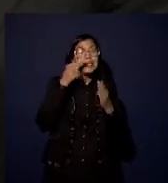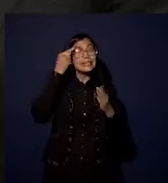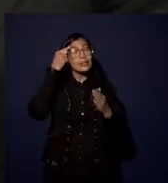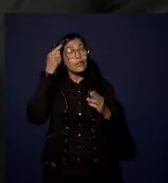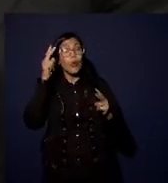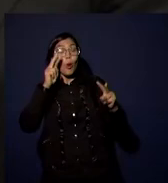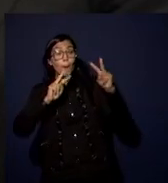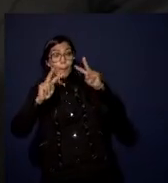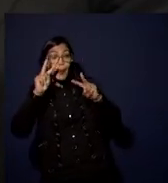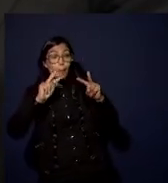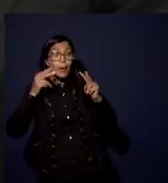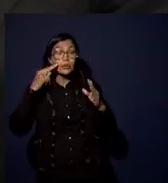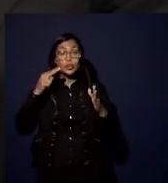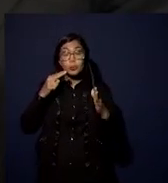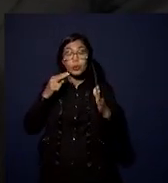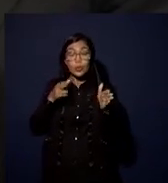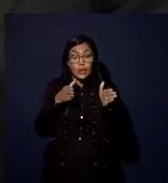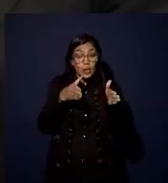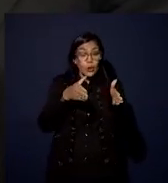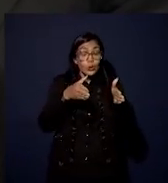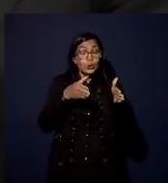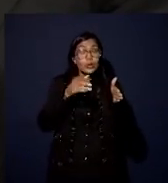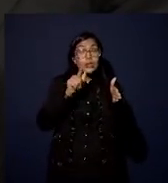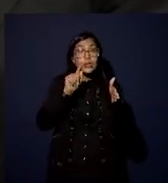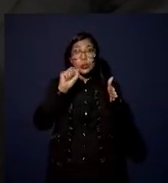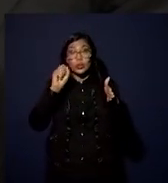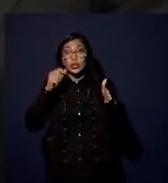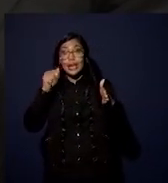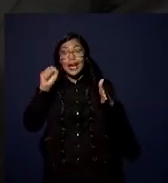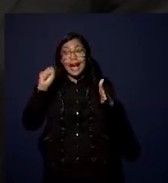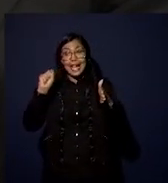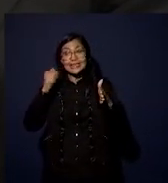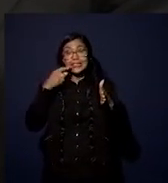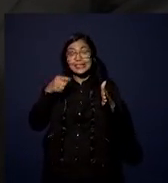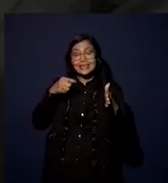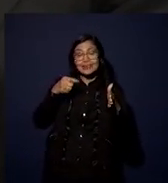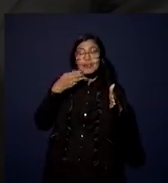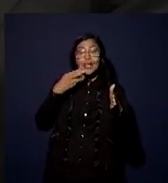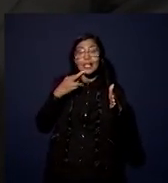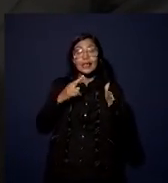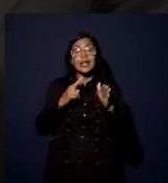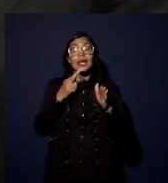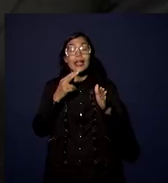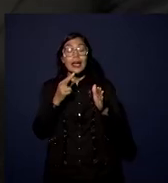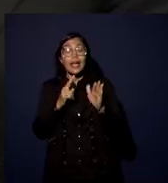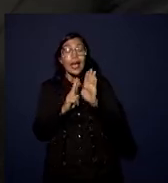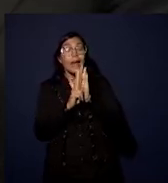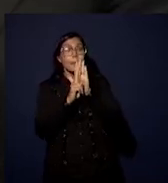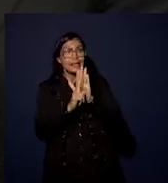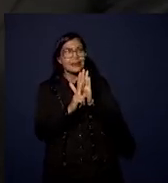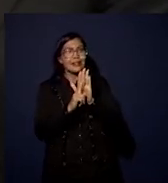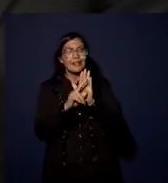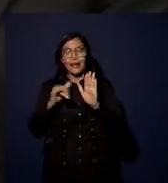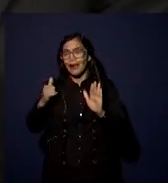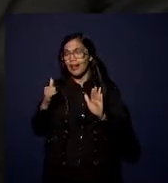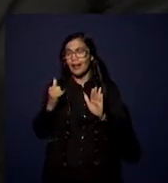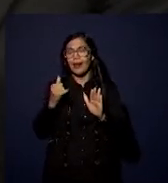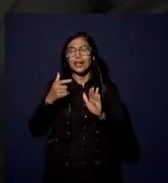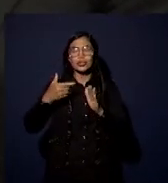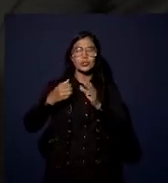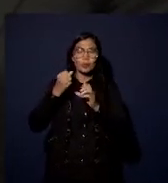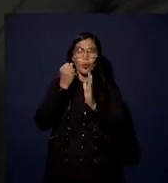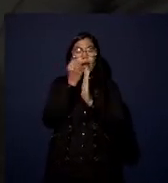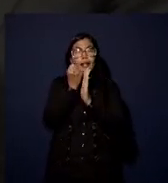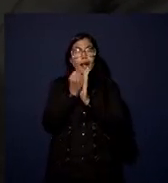a minha visão né que o setor de gás hoje representa o que o setor de energia elétrica né quer dizer foi na